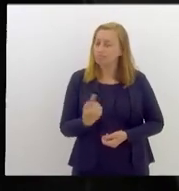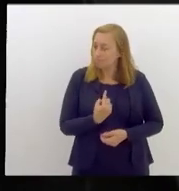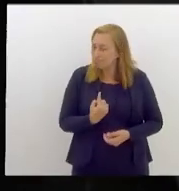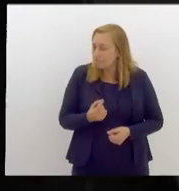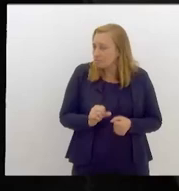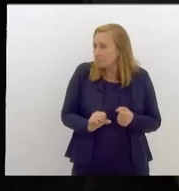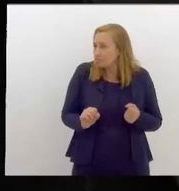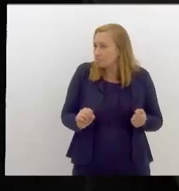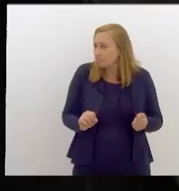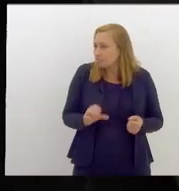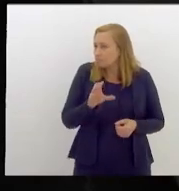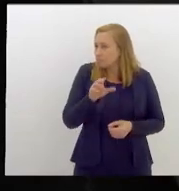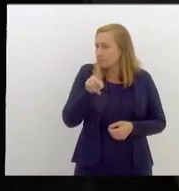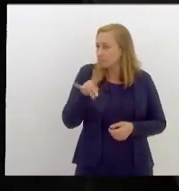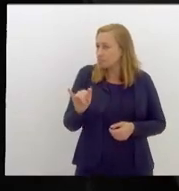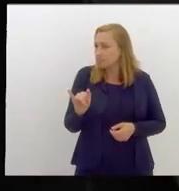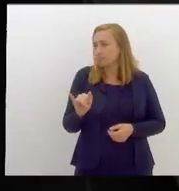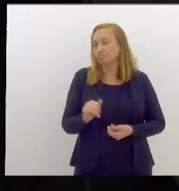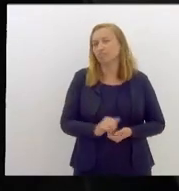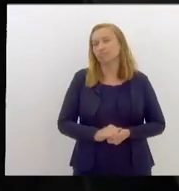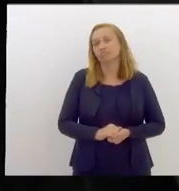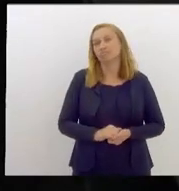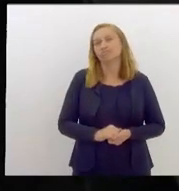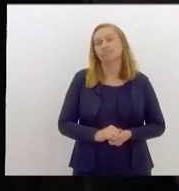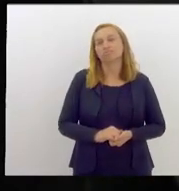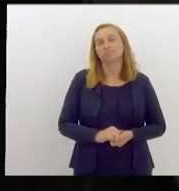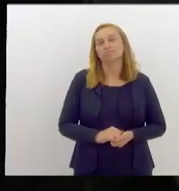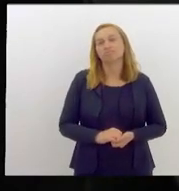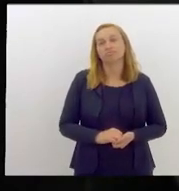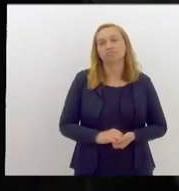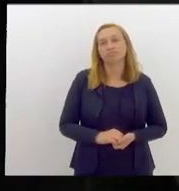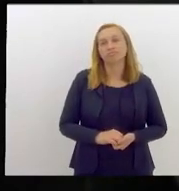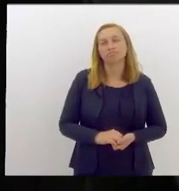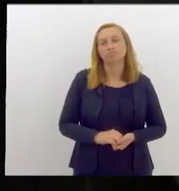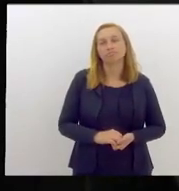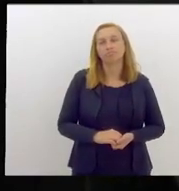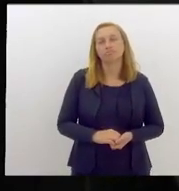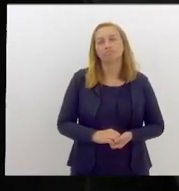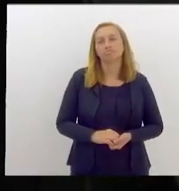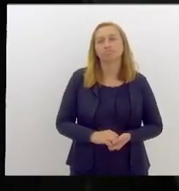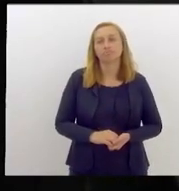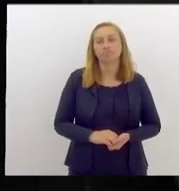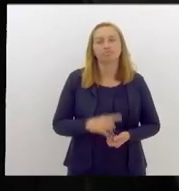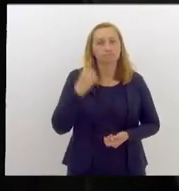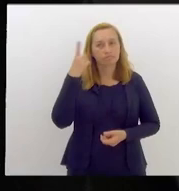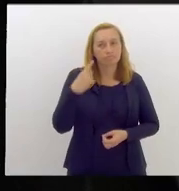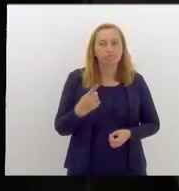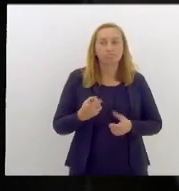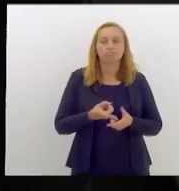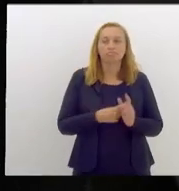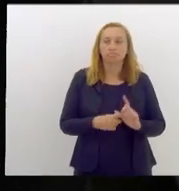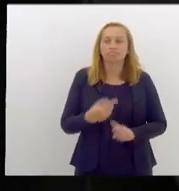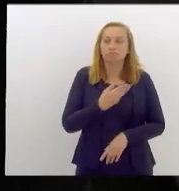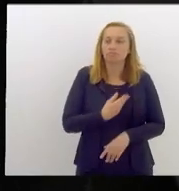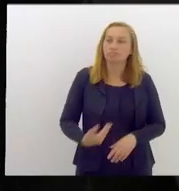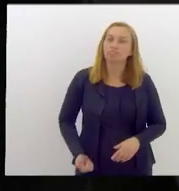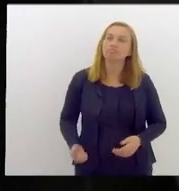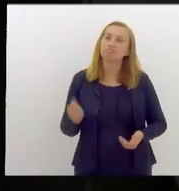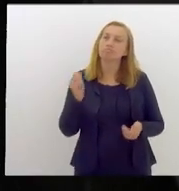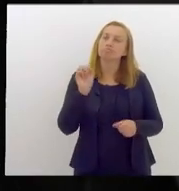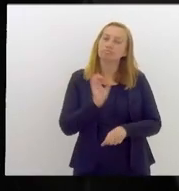foi com uma CPI uma comissão parlamentar de inquérito que nós inventaríamos Dani Monteiro a dívida pública do Estado e